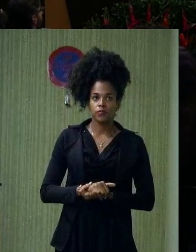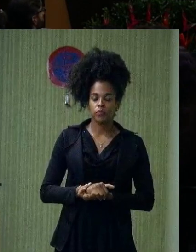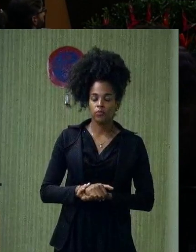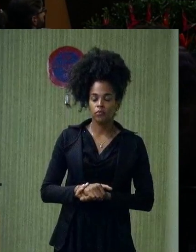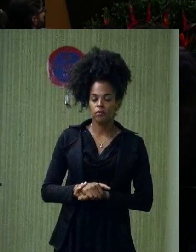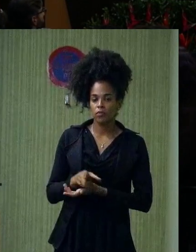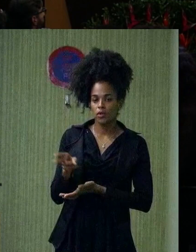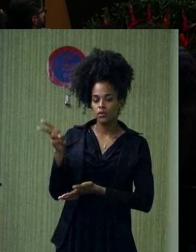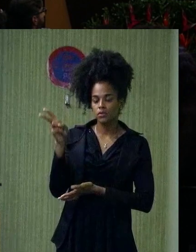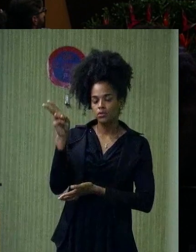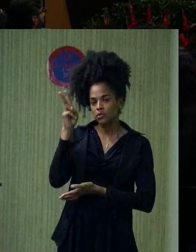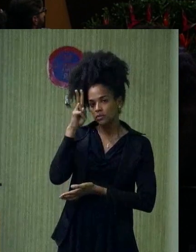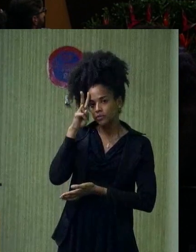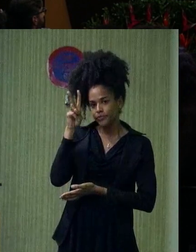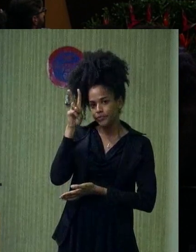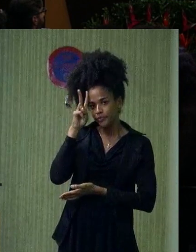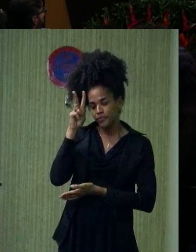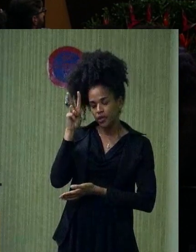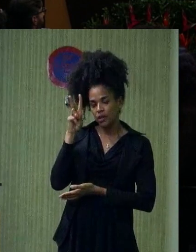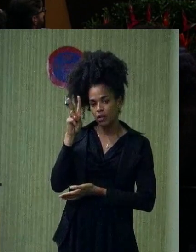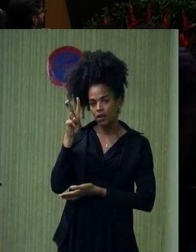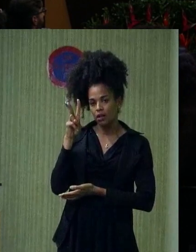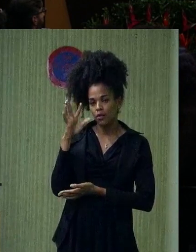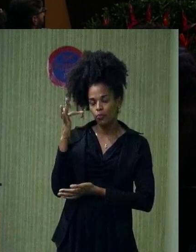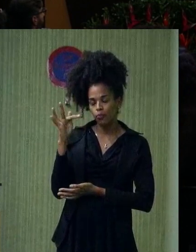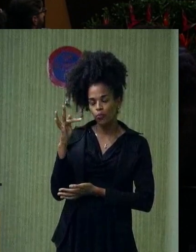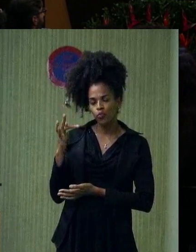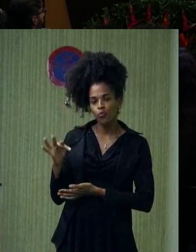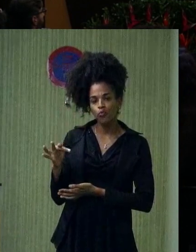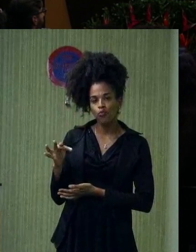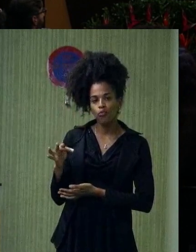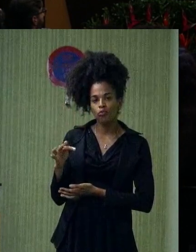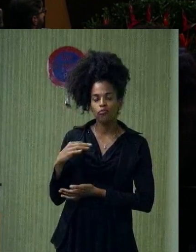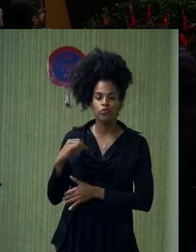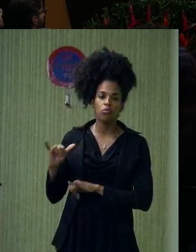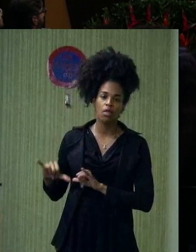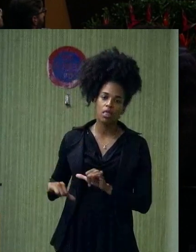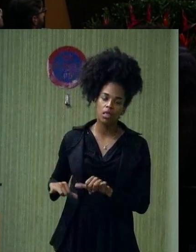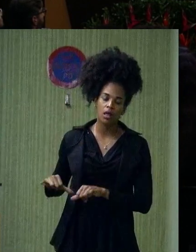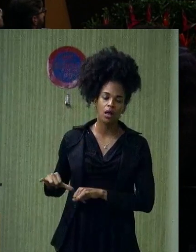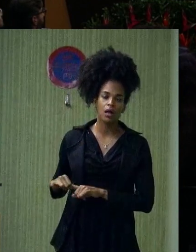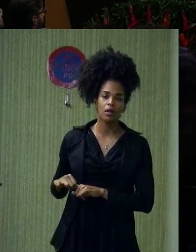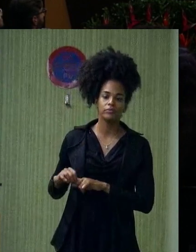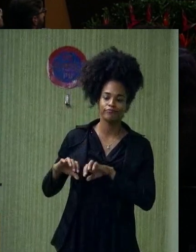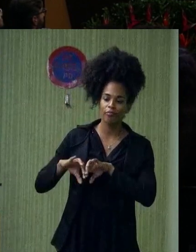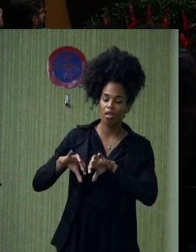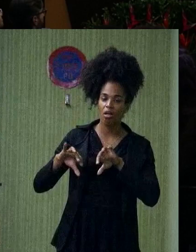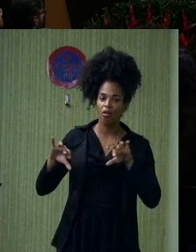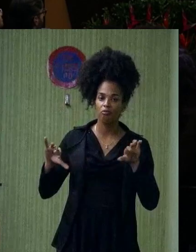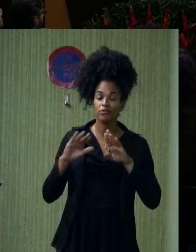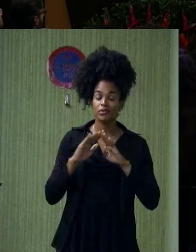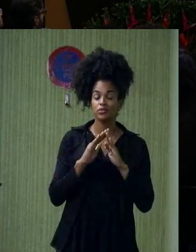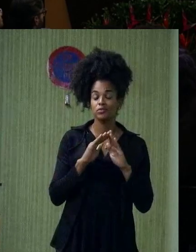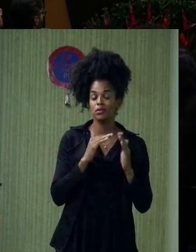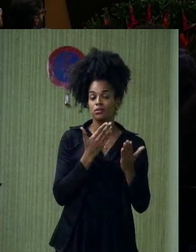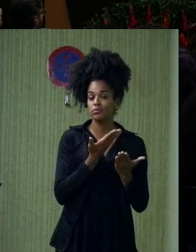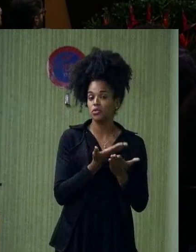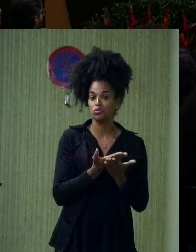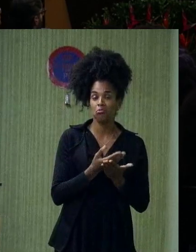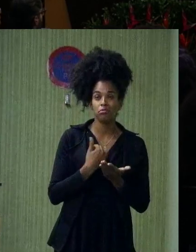muito né de que dor eles estarem afastados da escola e nessa data nós nem sabíamos quando eles iam